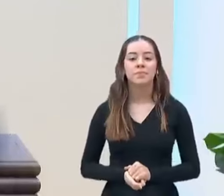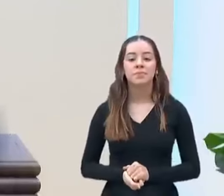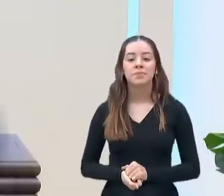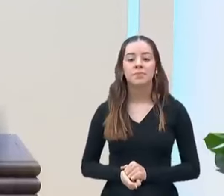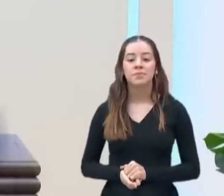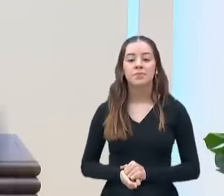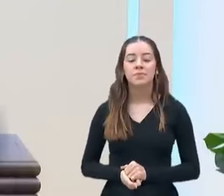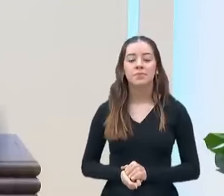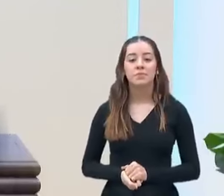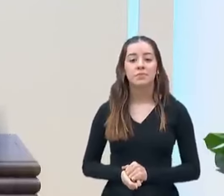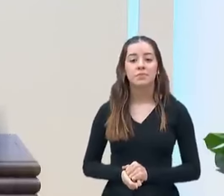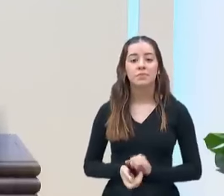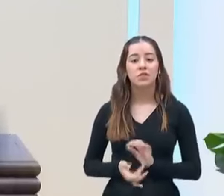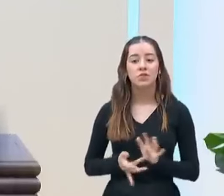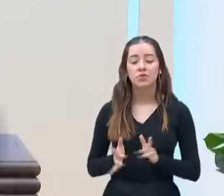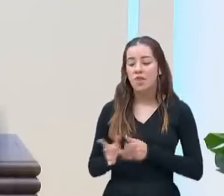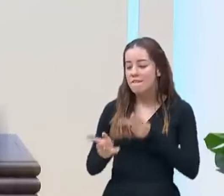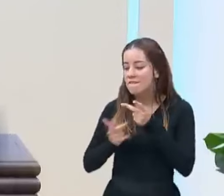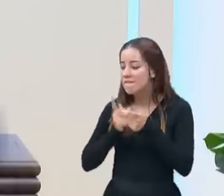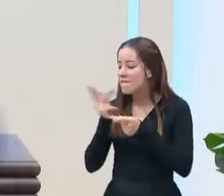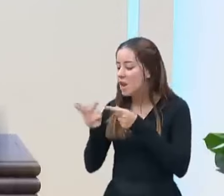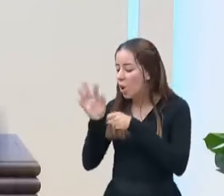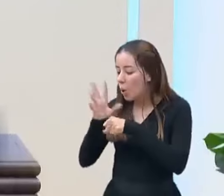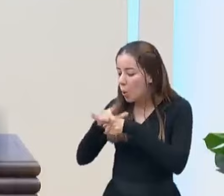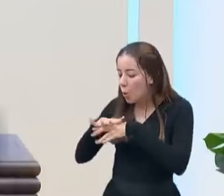Oxi! Seja limpo, a lepra